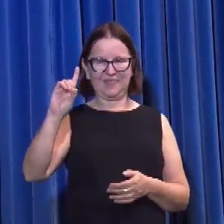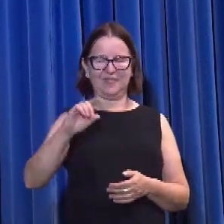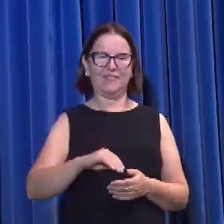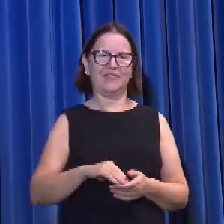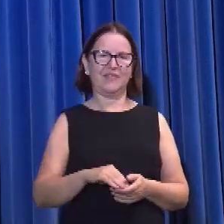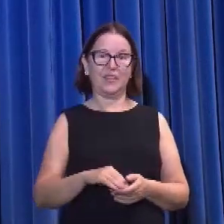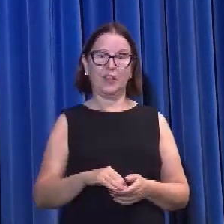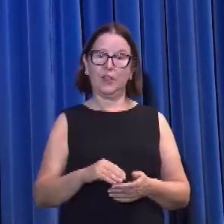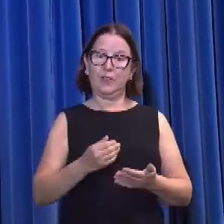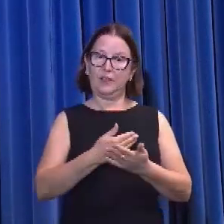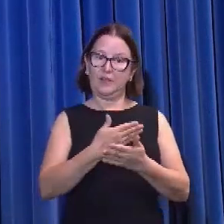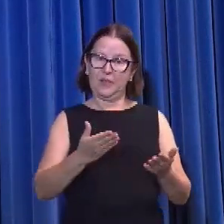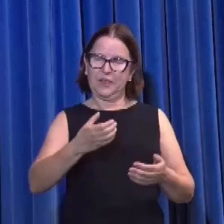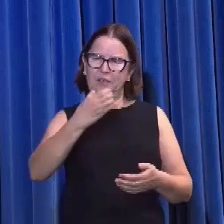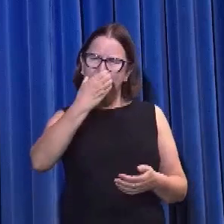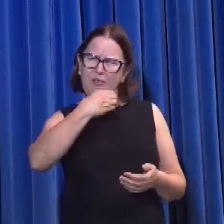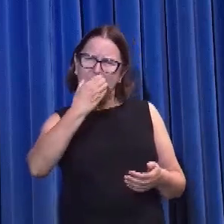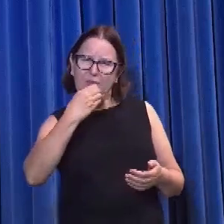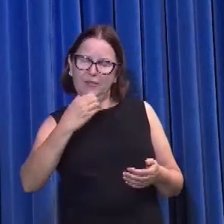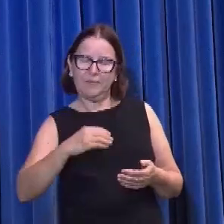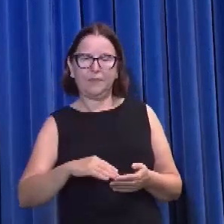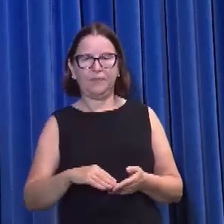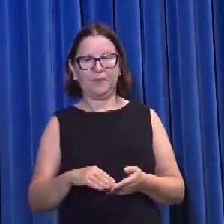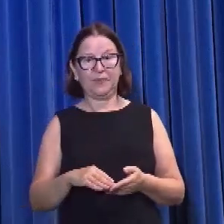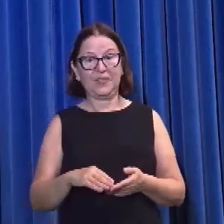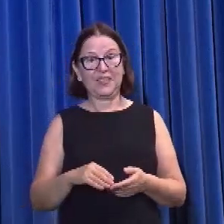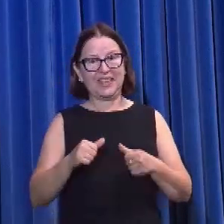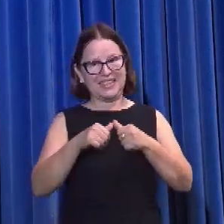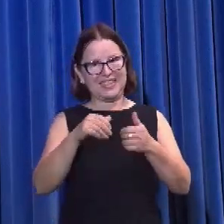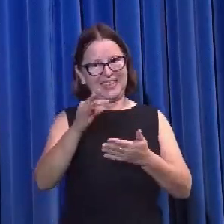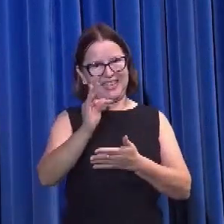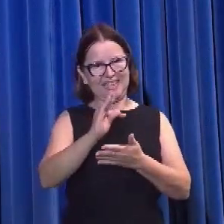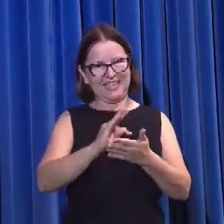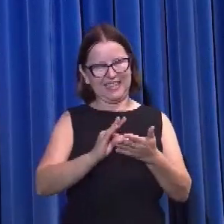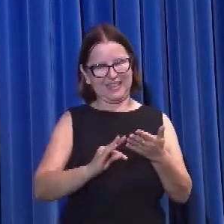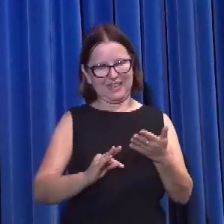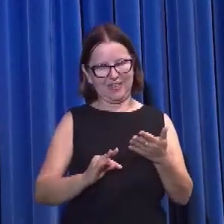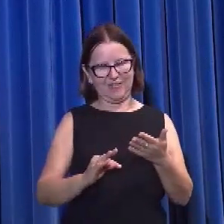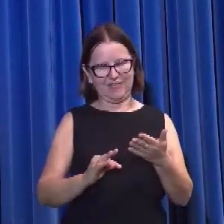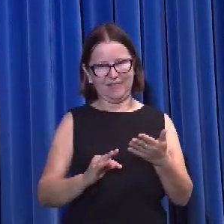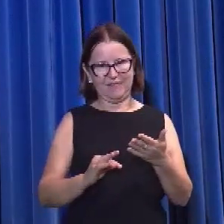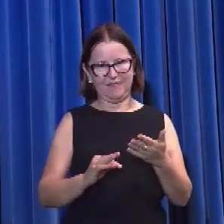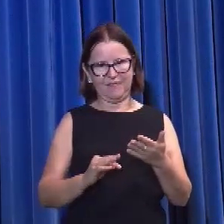em que deis muito fruto. Esse texto, ele se refere,